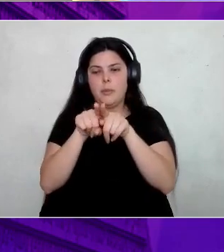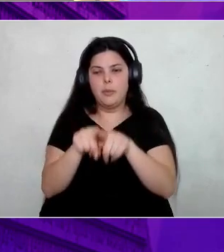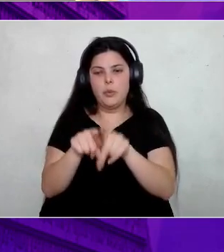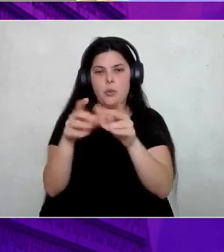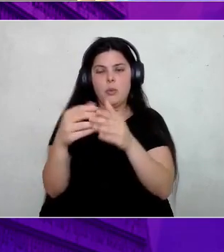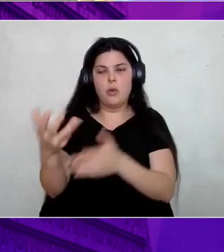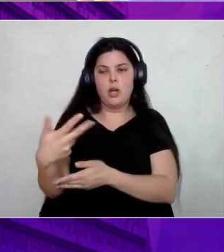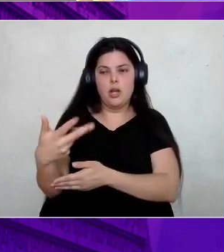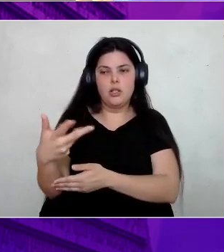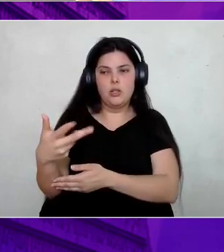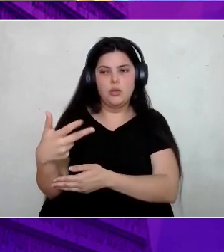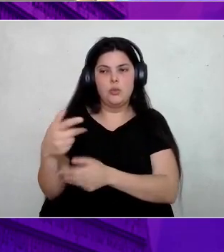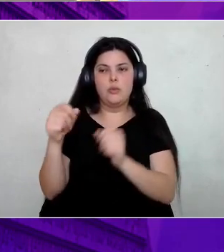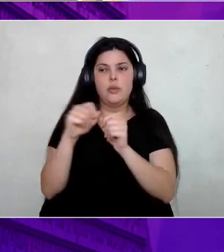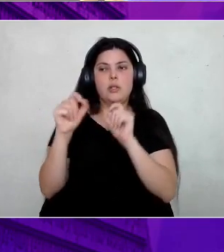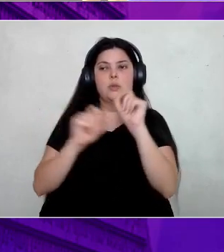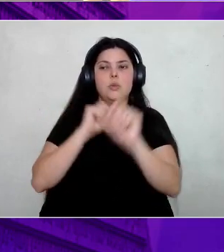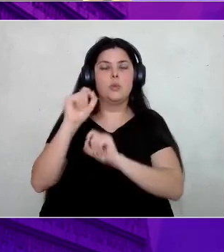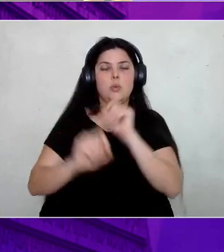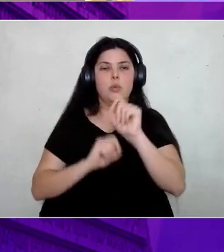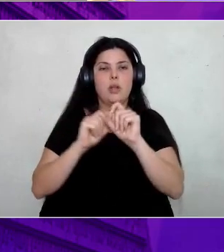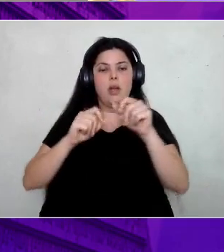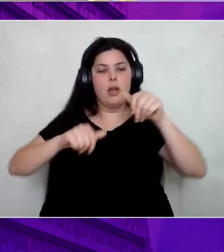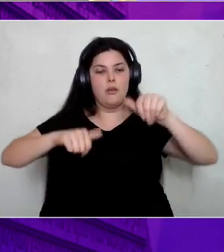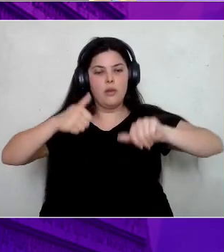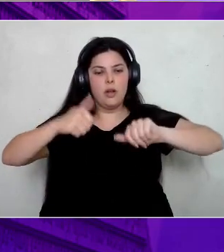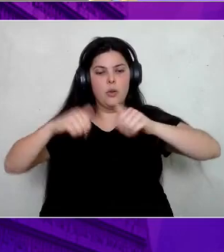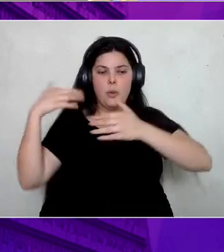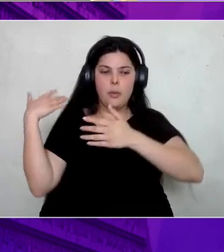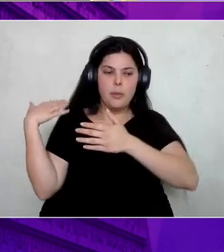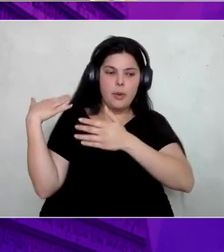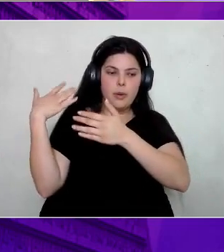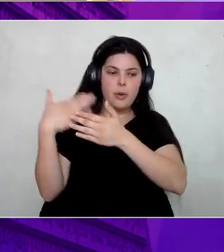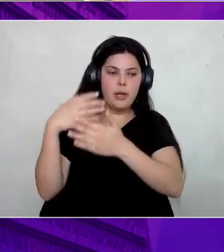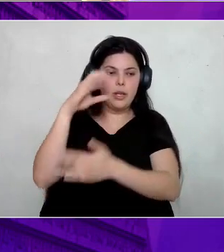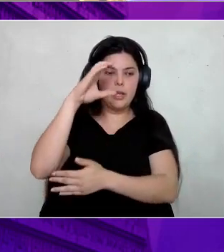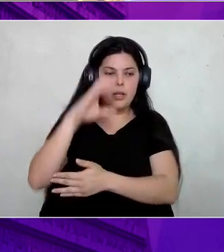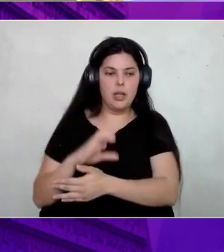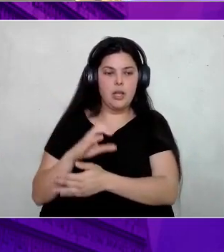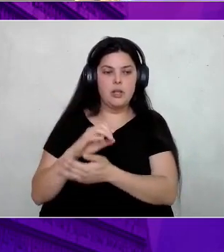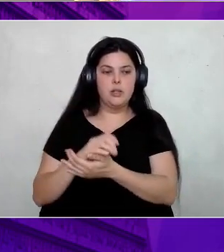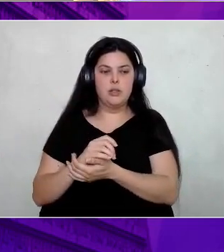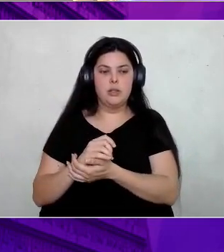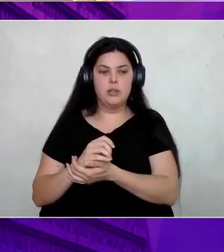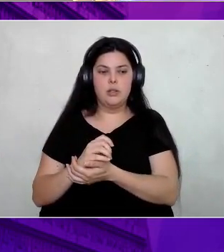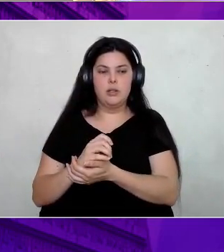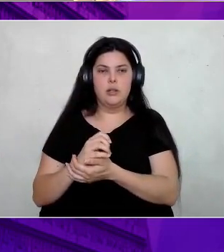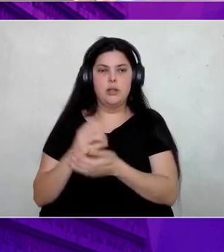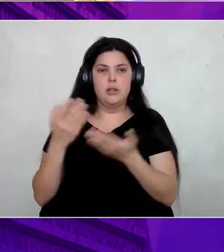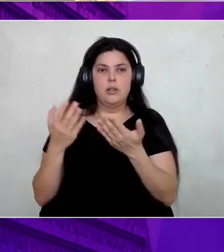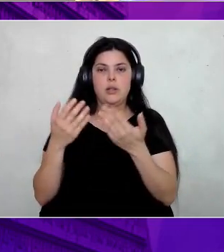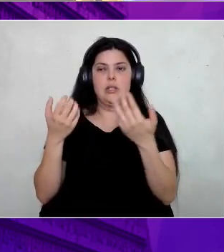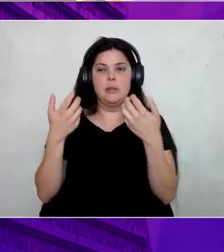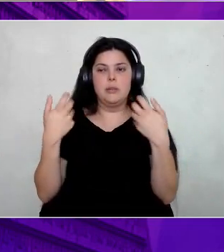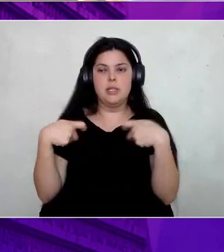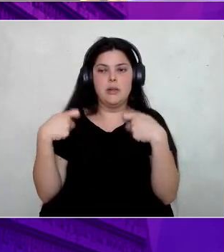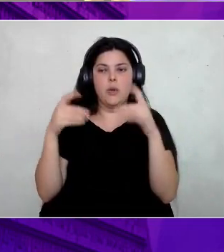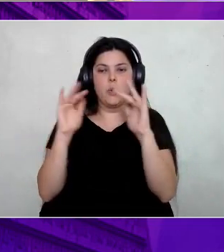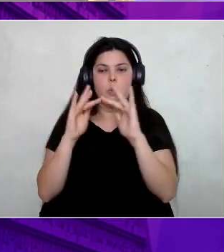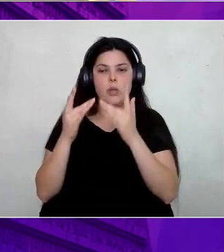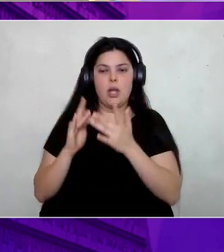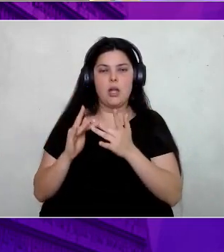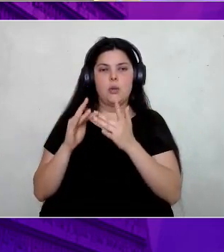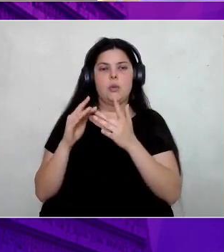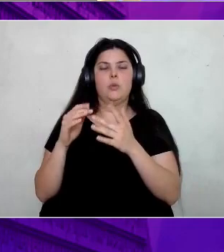e fez o quê? Olhou qual era a jornada daquele cliente quando precisava entrar em contato com o Sem Parar. A gente sabe que